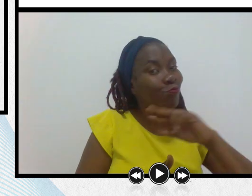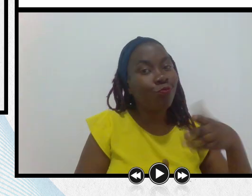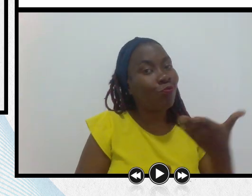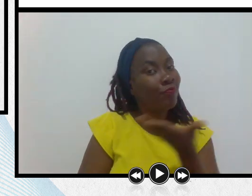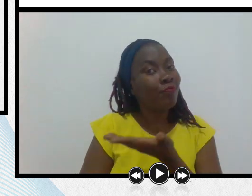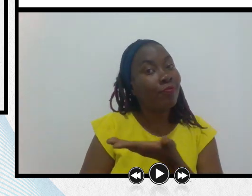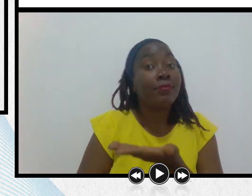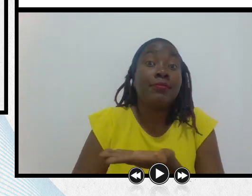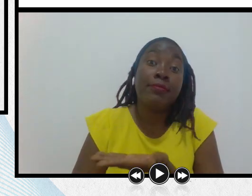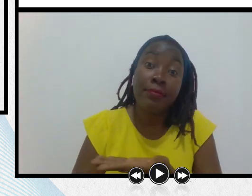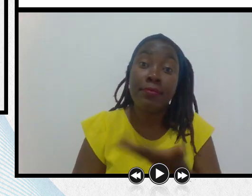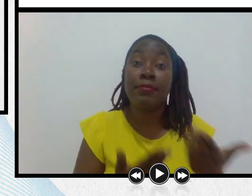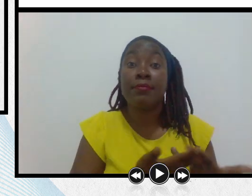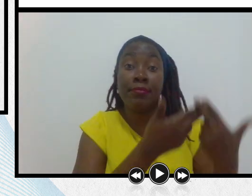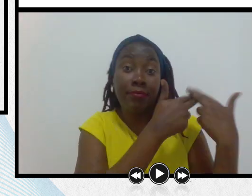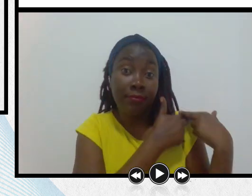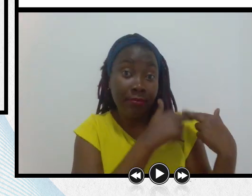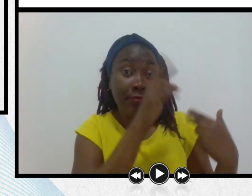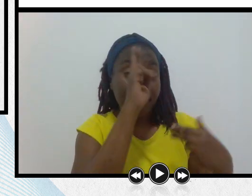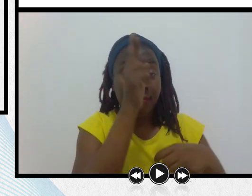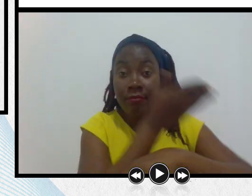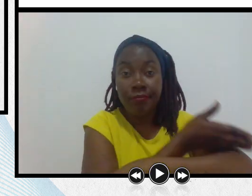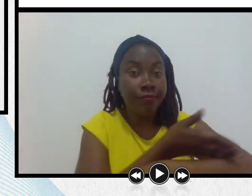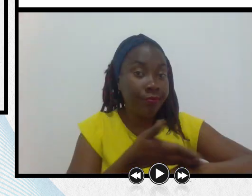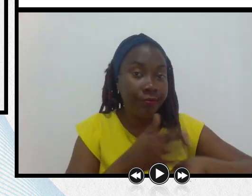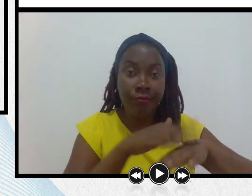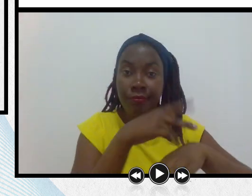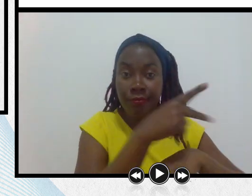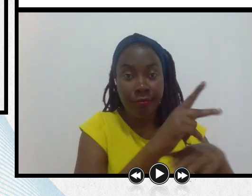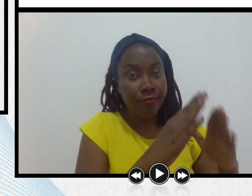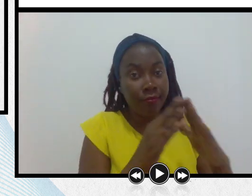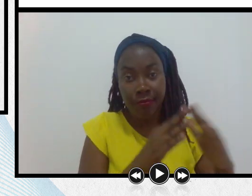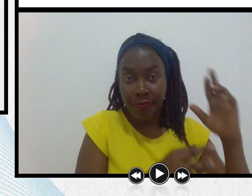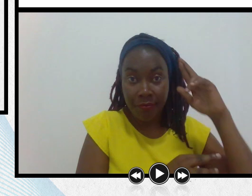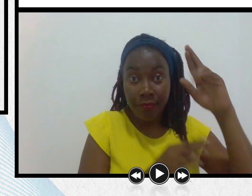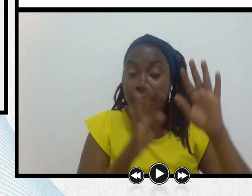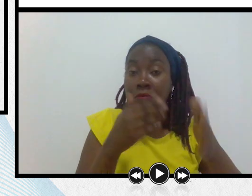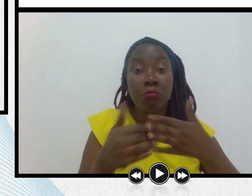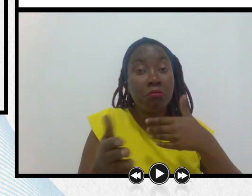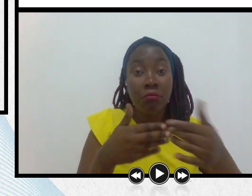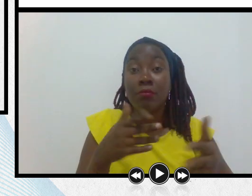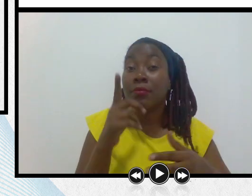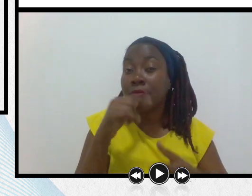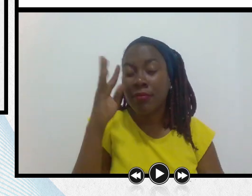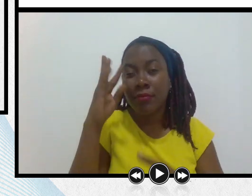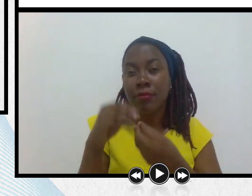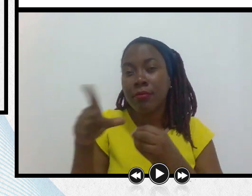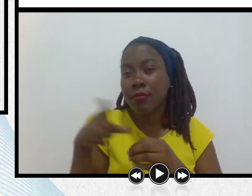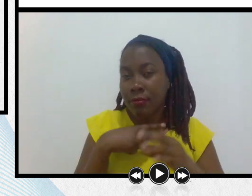Então, geralmente, a responsabilidade acaba caindo sobre o morador. Mas, de qualquer maneira, olhando aqui que a água ela tem